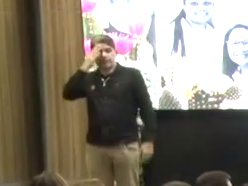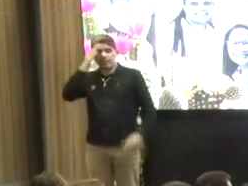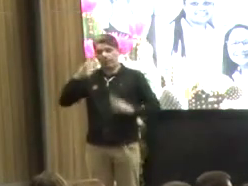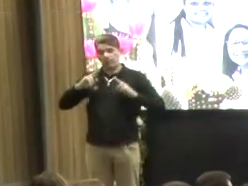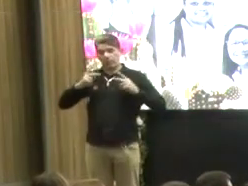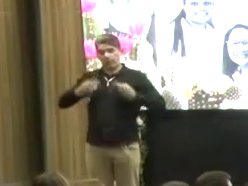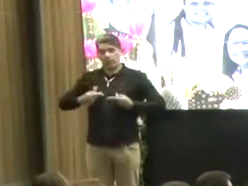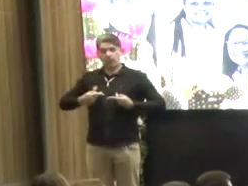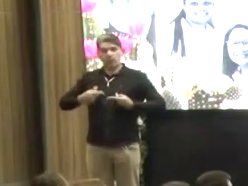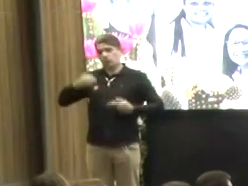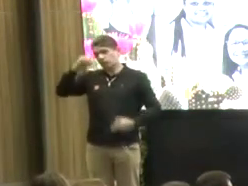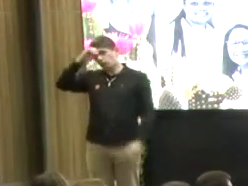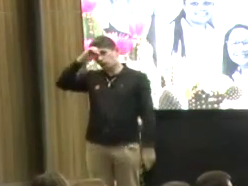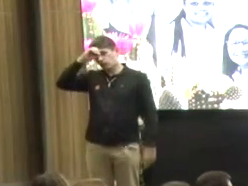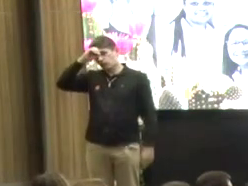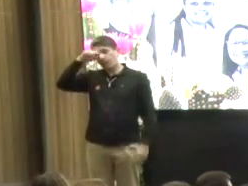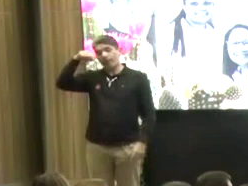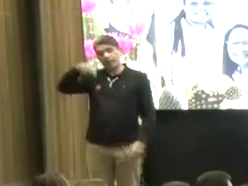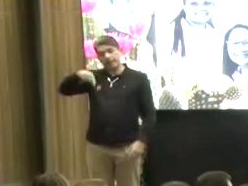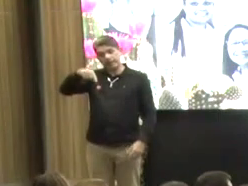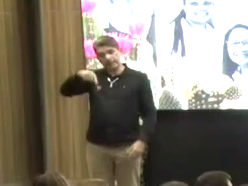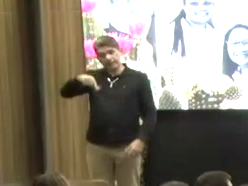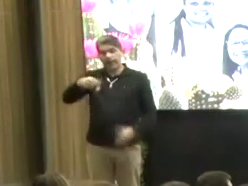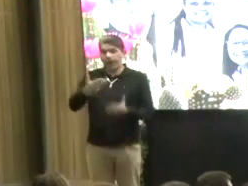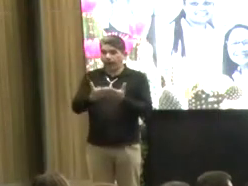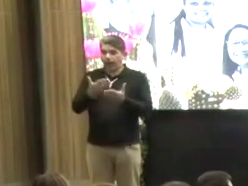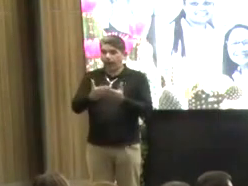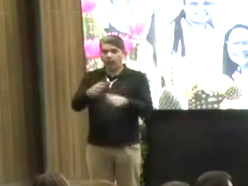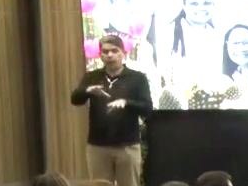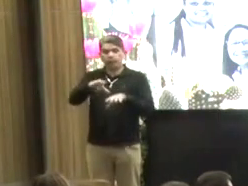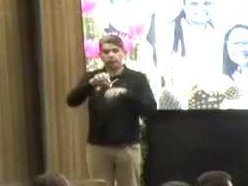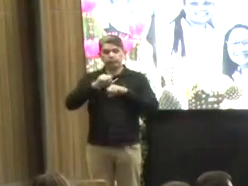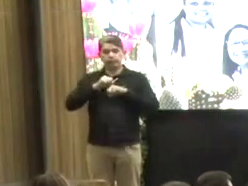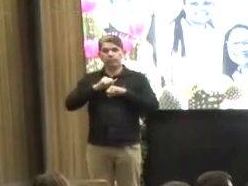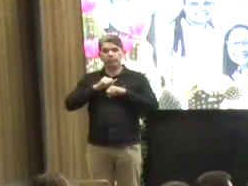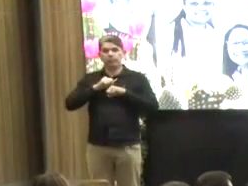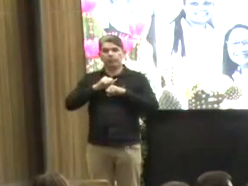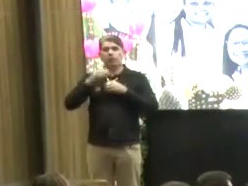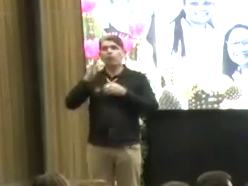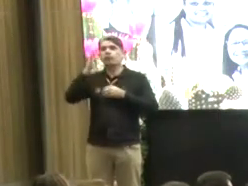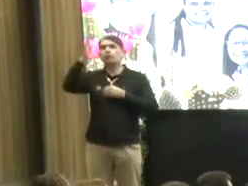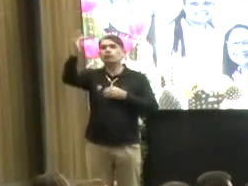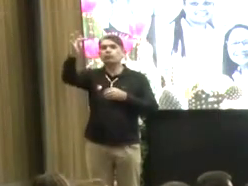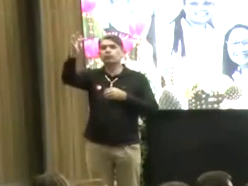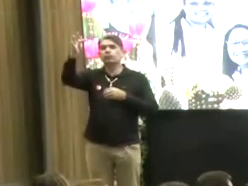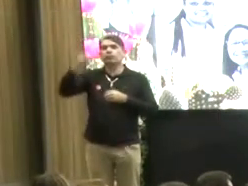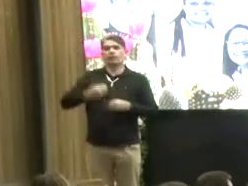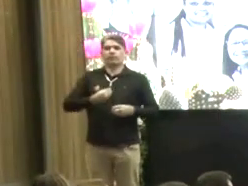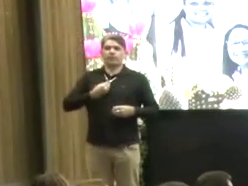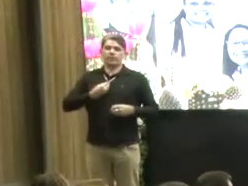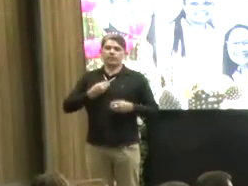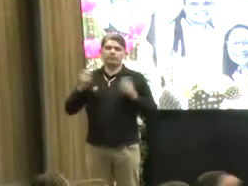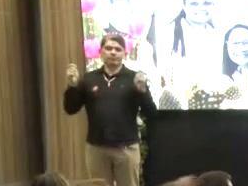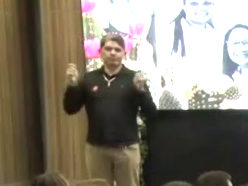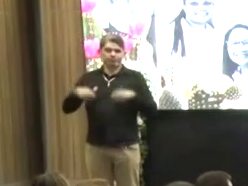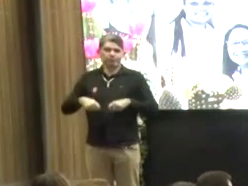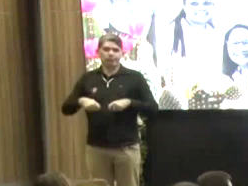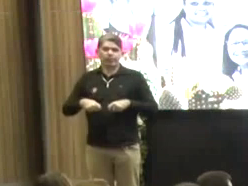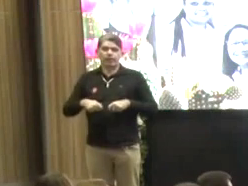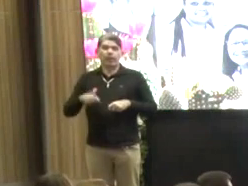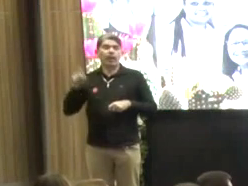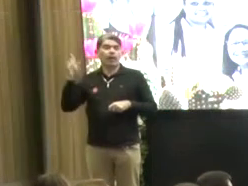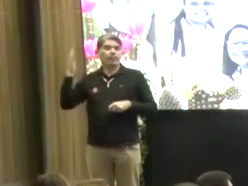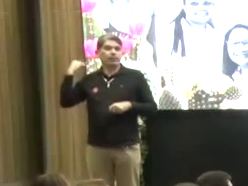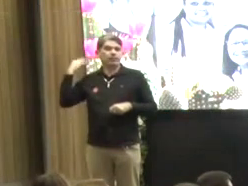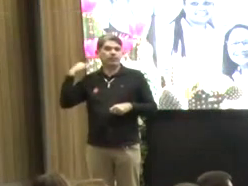Eu não sabia nada e aprendi nessas aulas muitas coisas que vou levar para a minha vida toda. Então ela fez esse relato em fevereiro